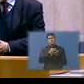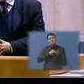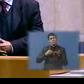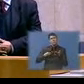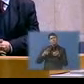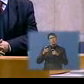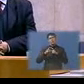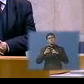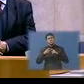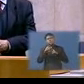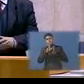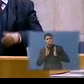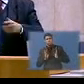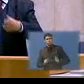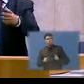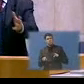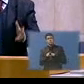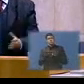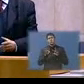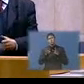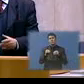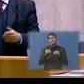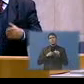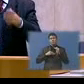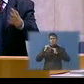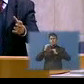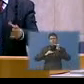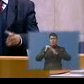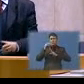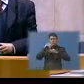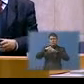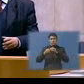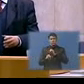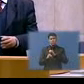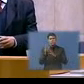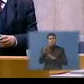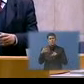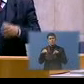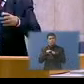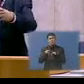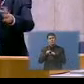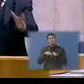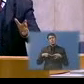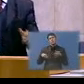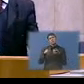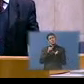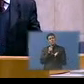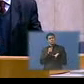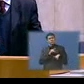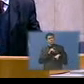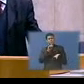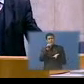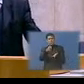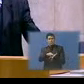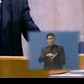refeição, que serão produzidos, que serão oferecidos e serão remunerados